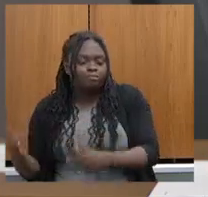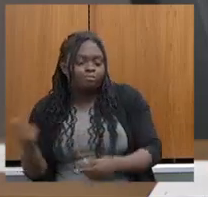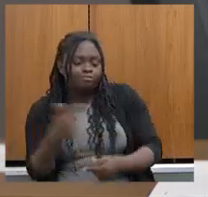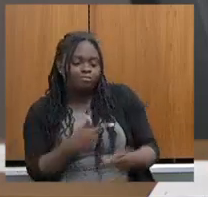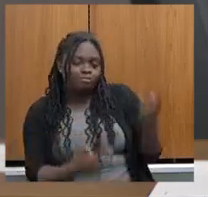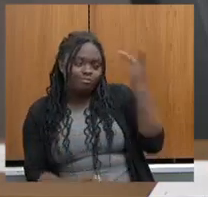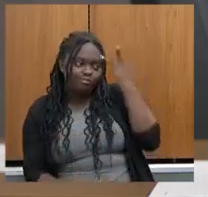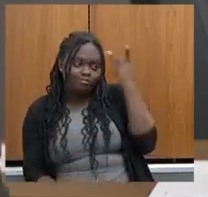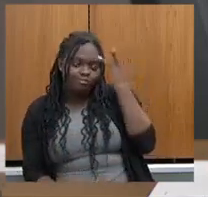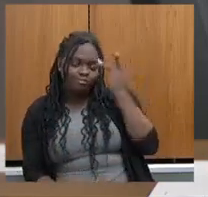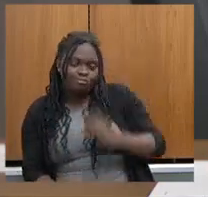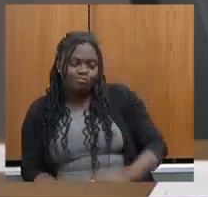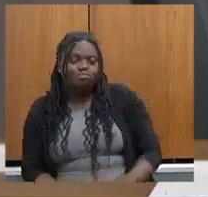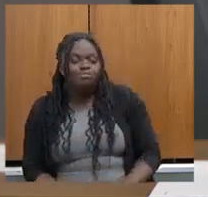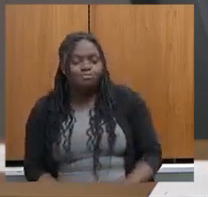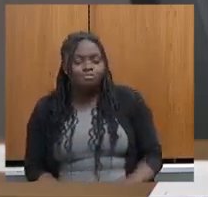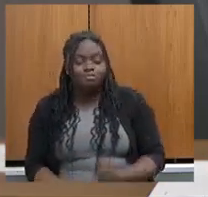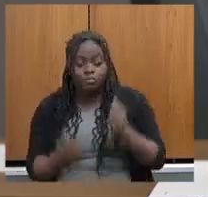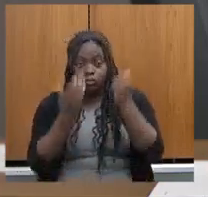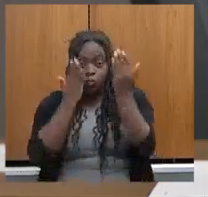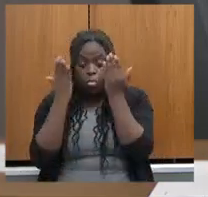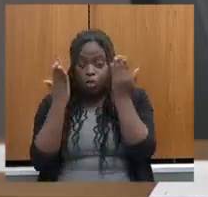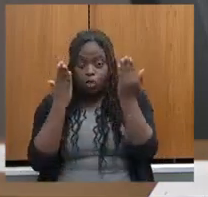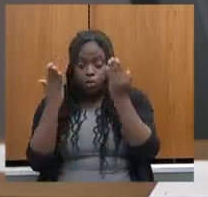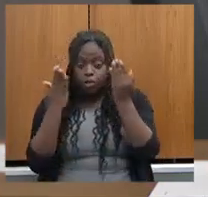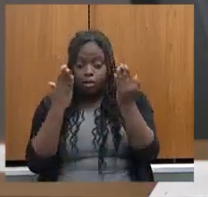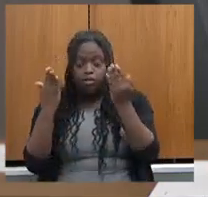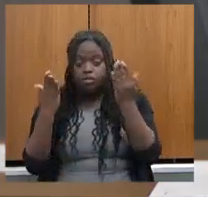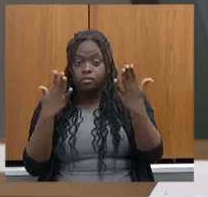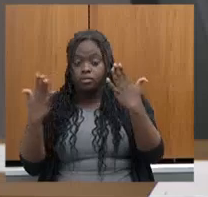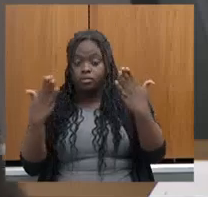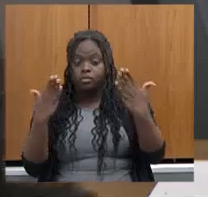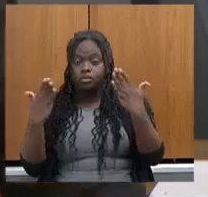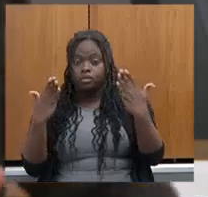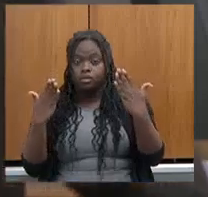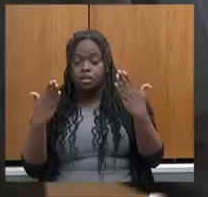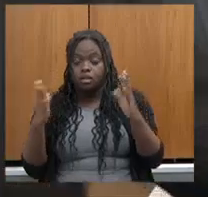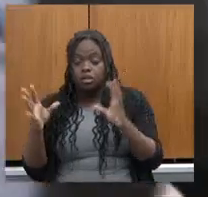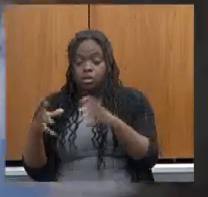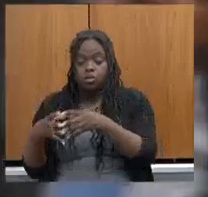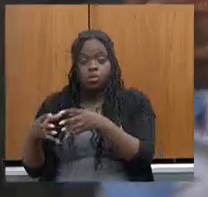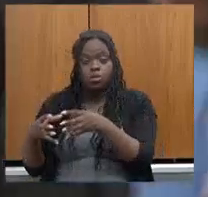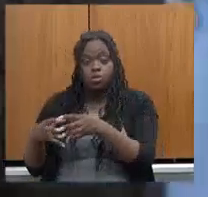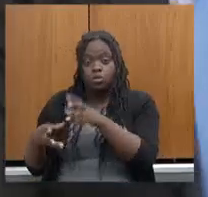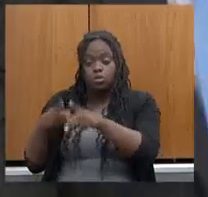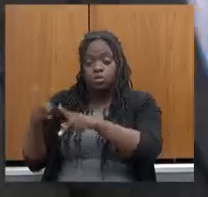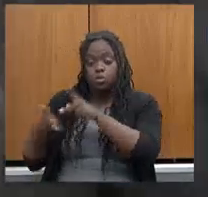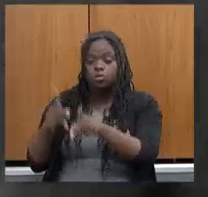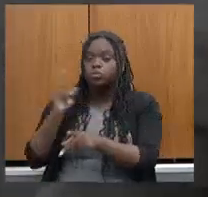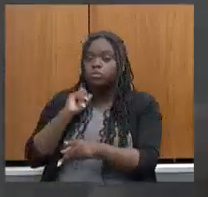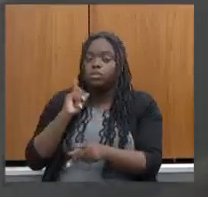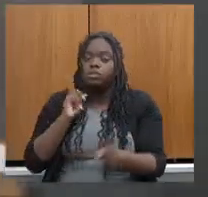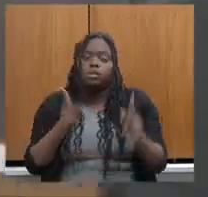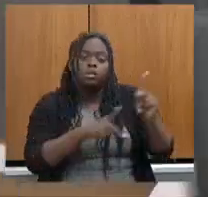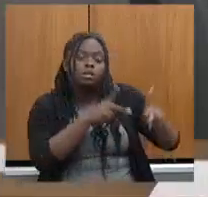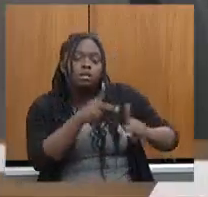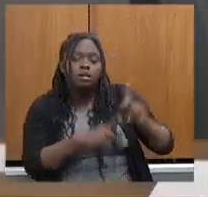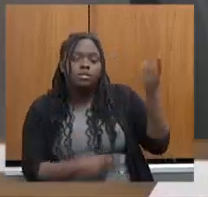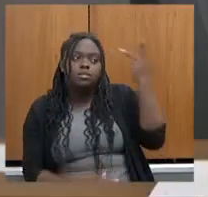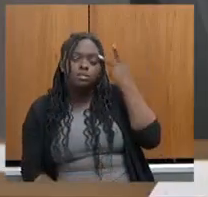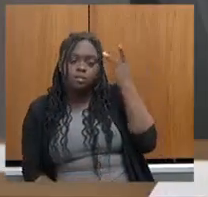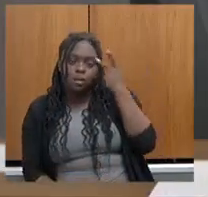que o estado de São Paulo comparando a população de Minas com a população de São Paulo